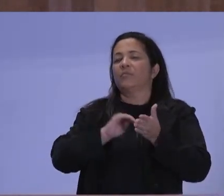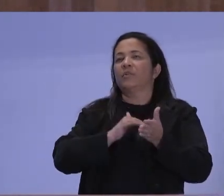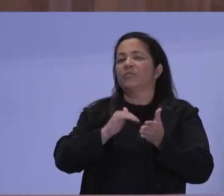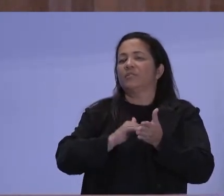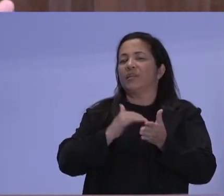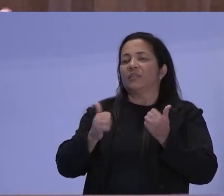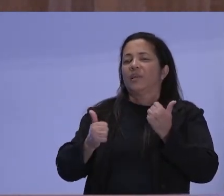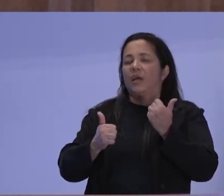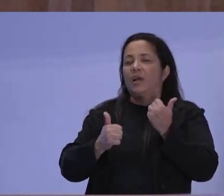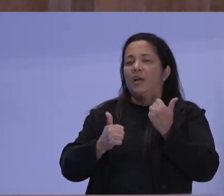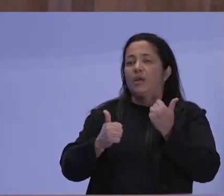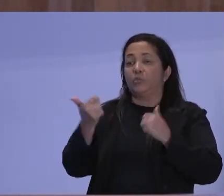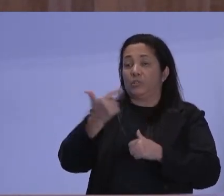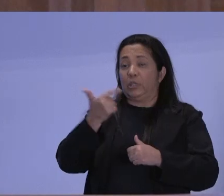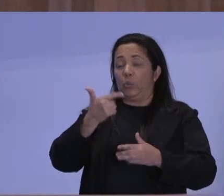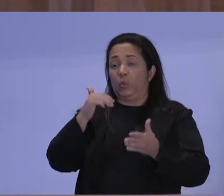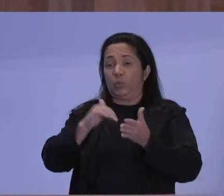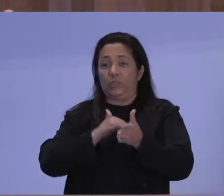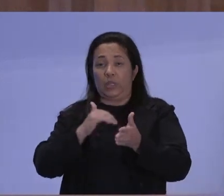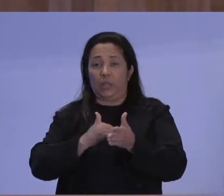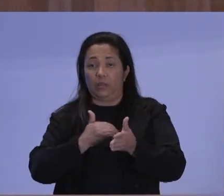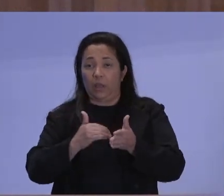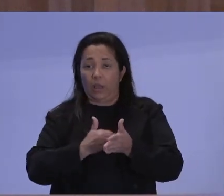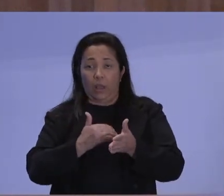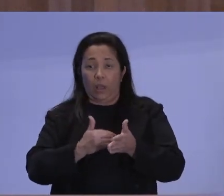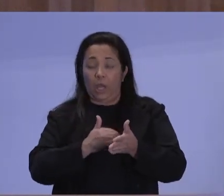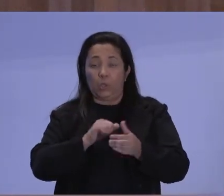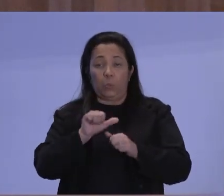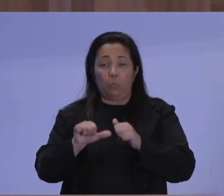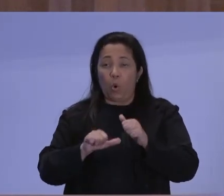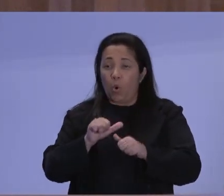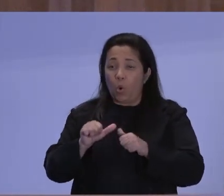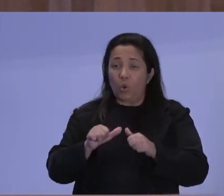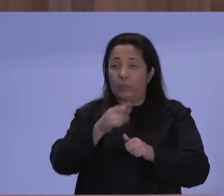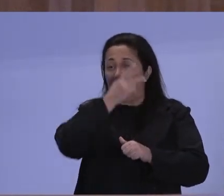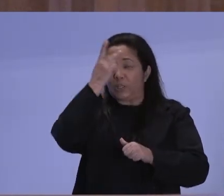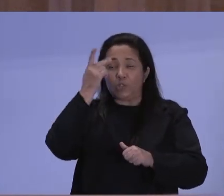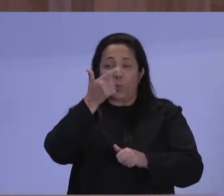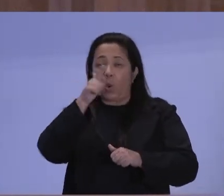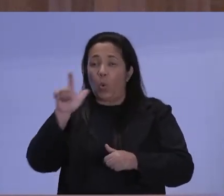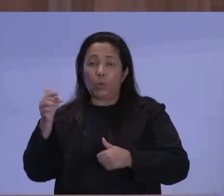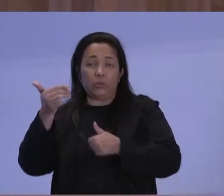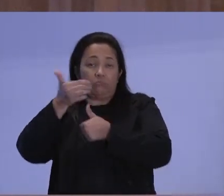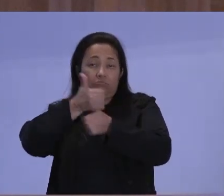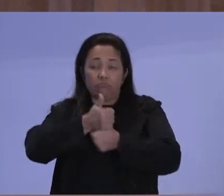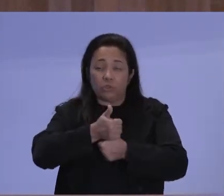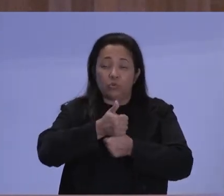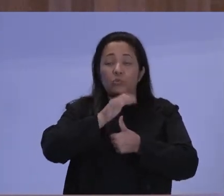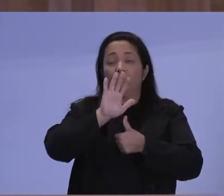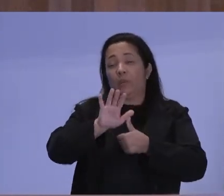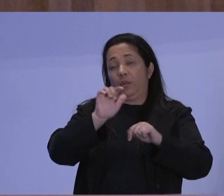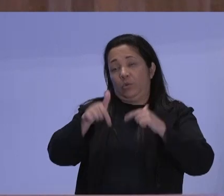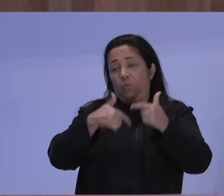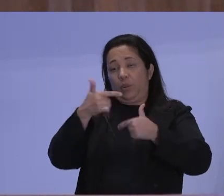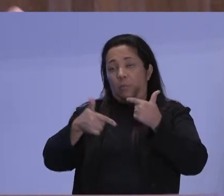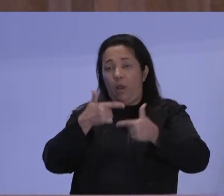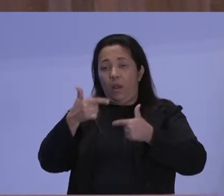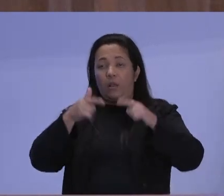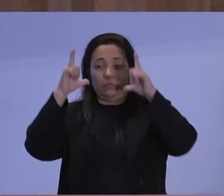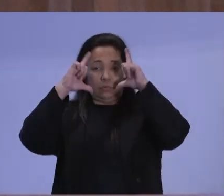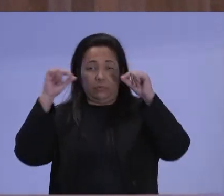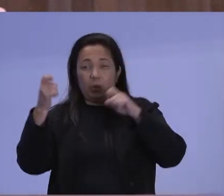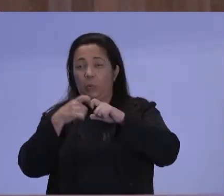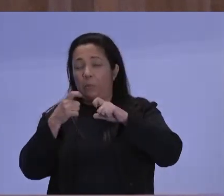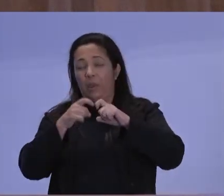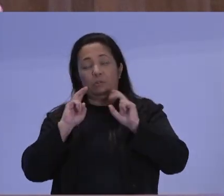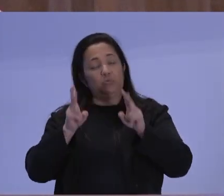subsecretários passam, e a gente fica nos serviços lutando para que eles continuem funcionando da melhor forma possível. Então, eu acho que esse é o nosso papel. Então,